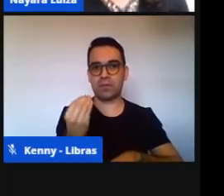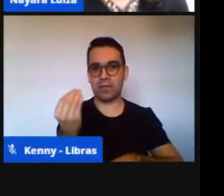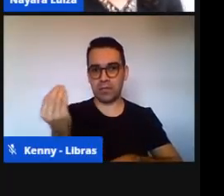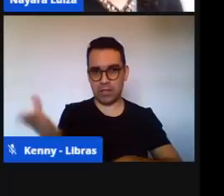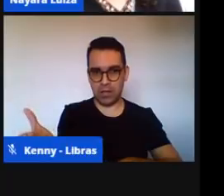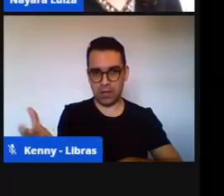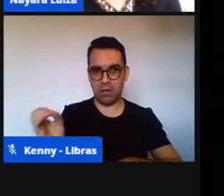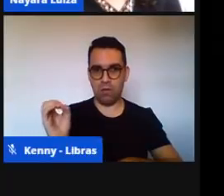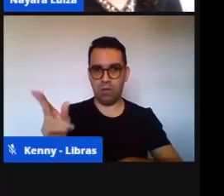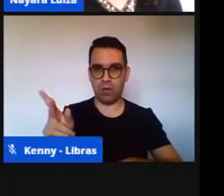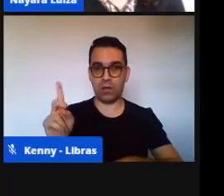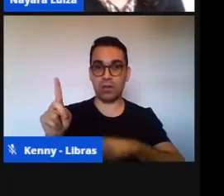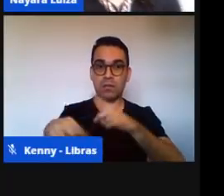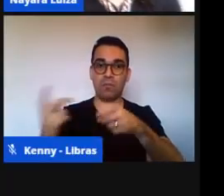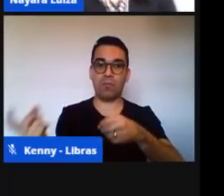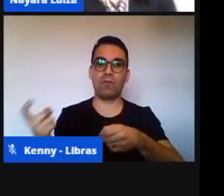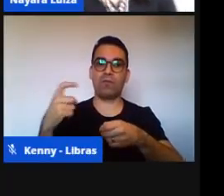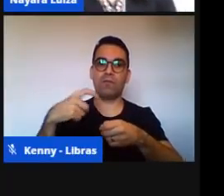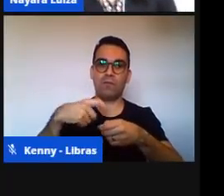novamente.